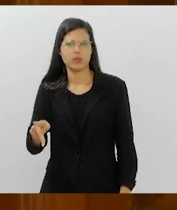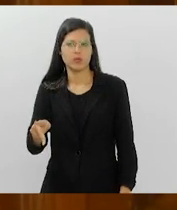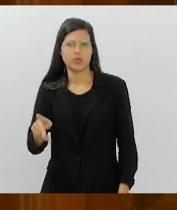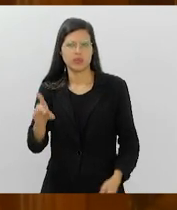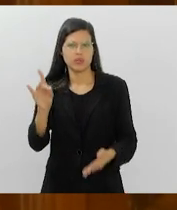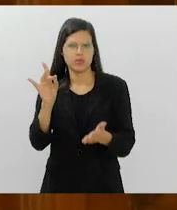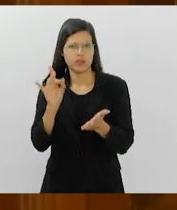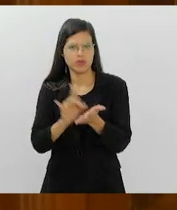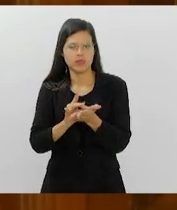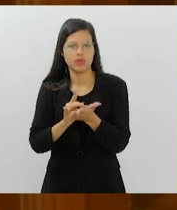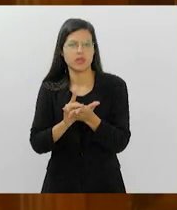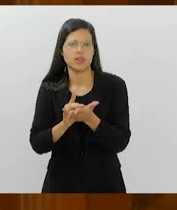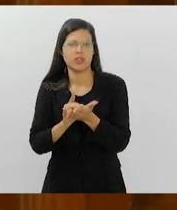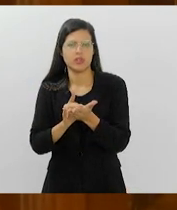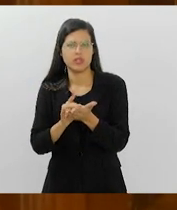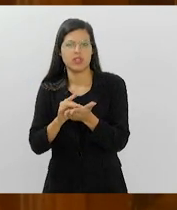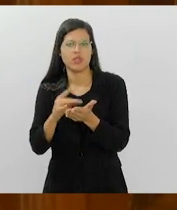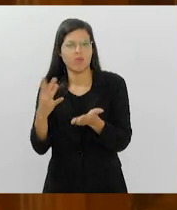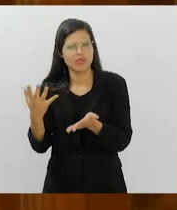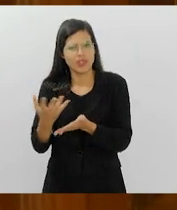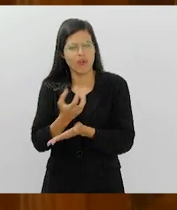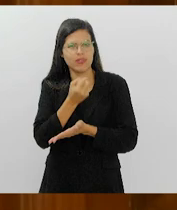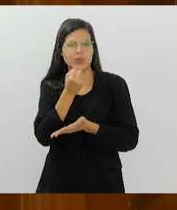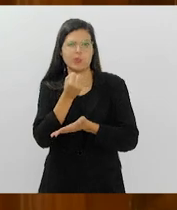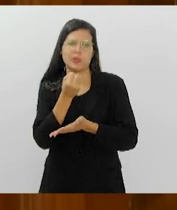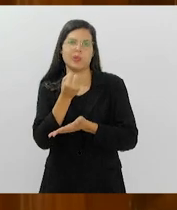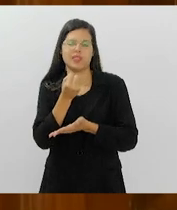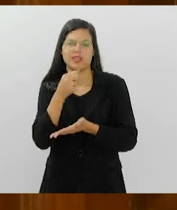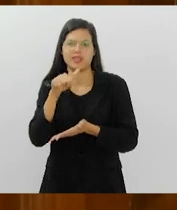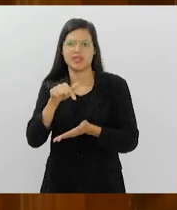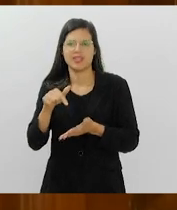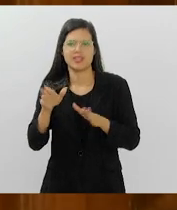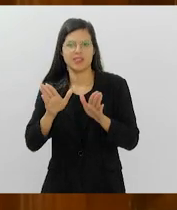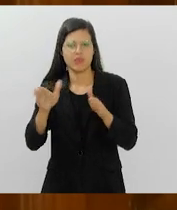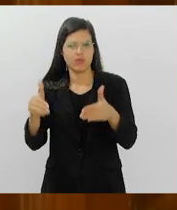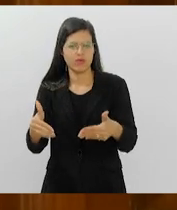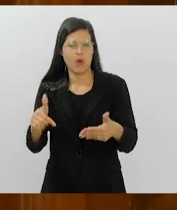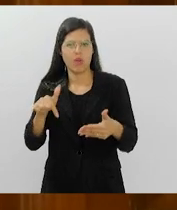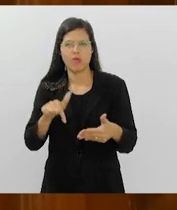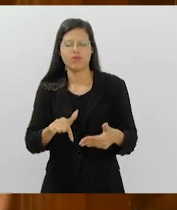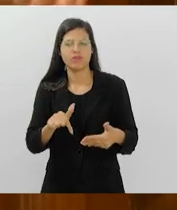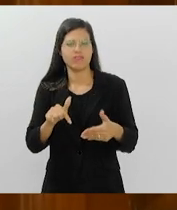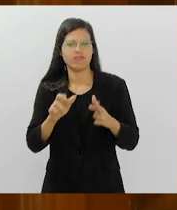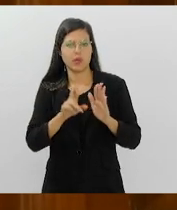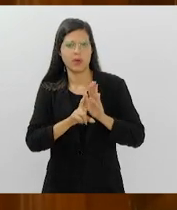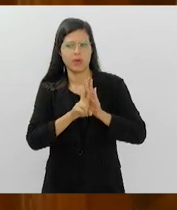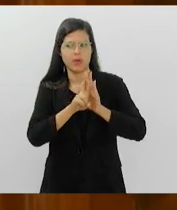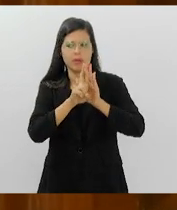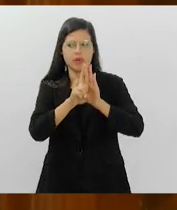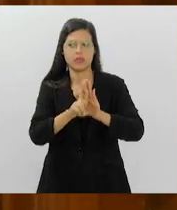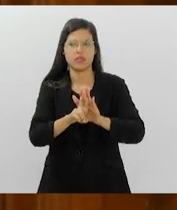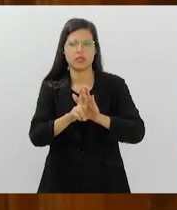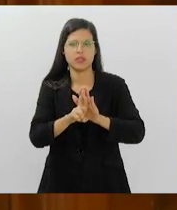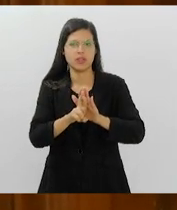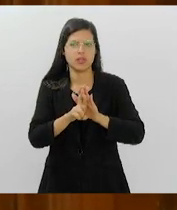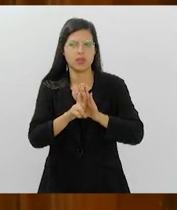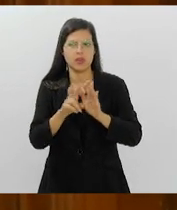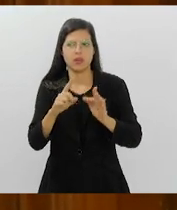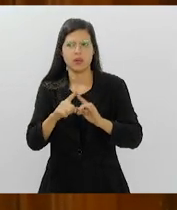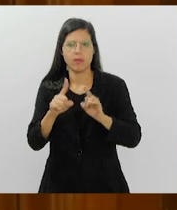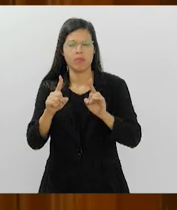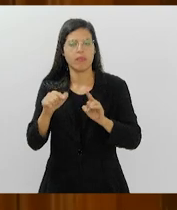desse fórum. Sou um mero representante, estou aqui em cima, mas os heróis são esses policiais militares que estão lá